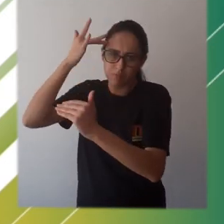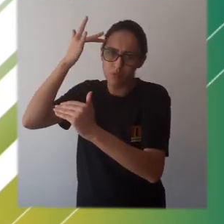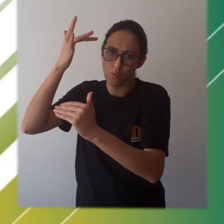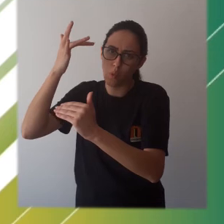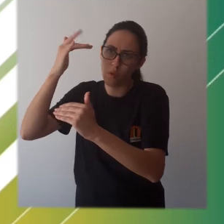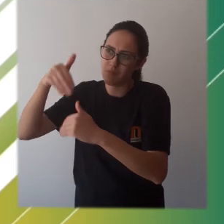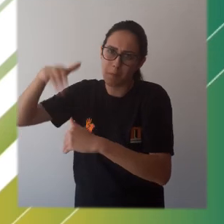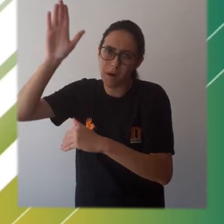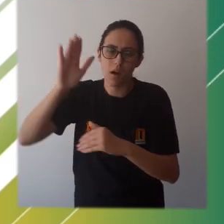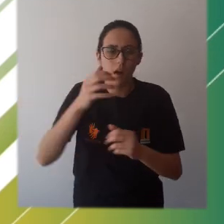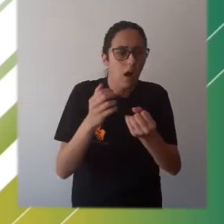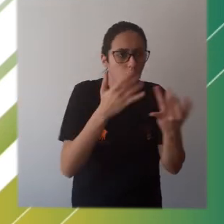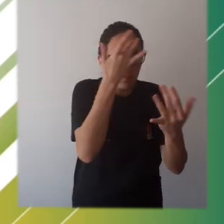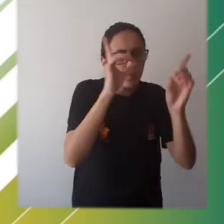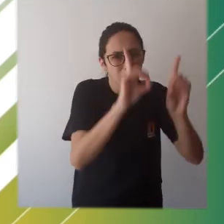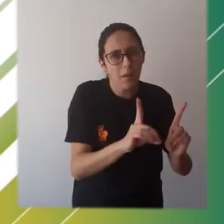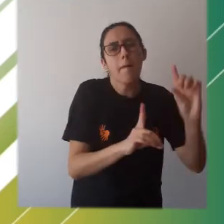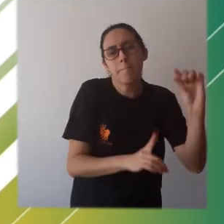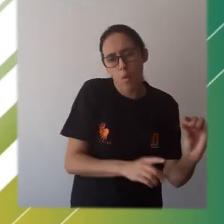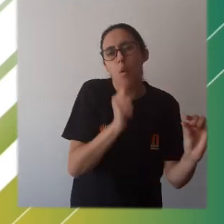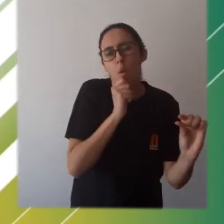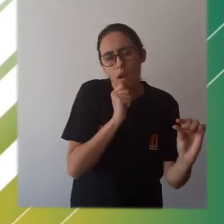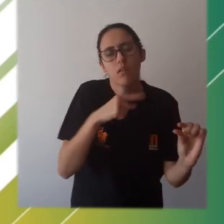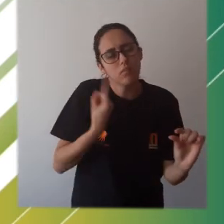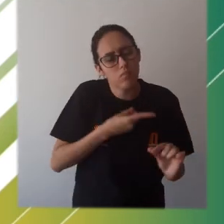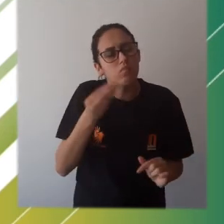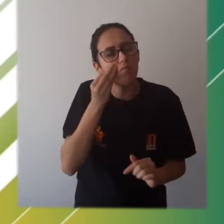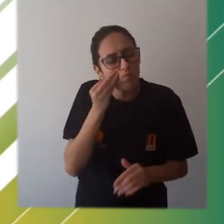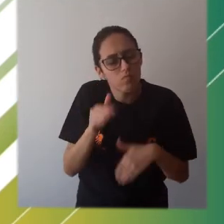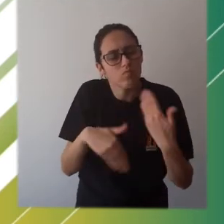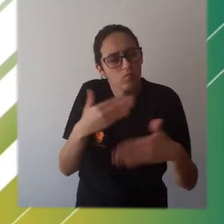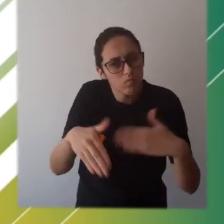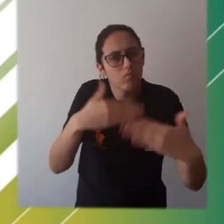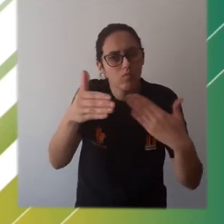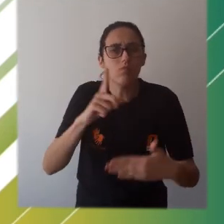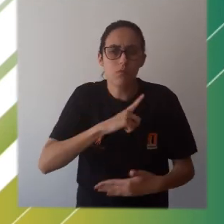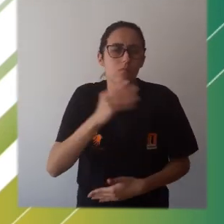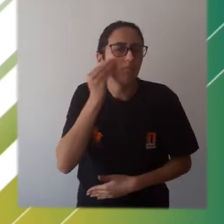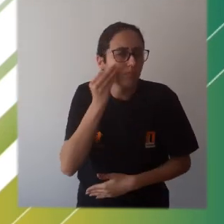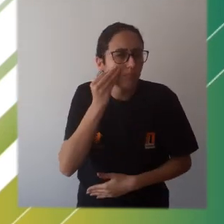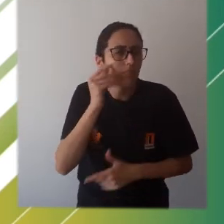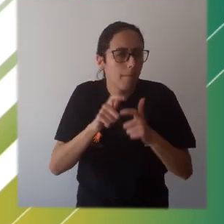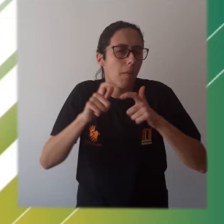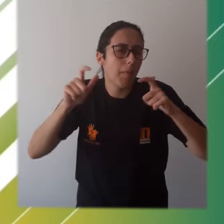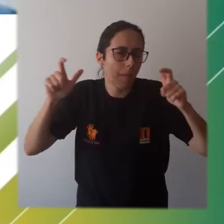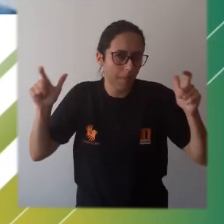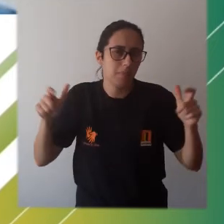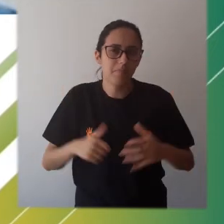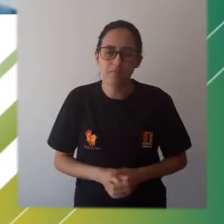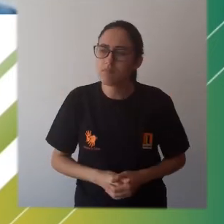do movimento paralímpico, mas a gente vem ano a ano avançando, tentando subir cada vez mais o número de bolsistas